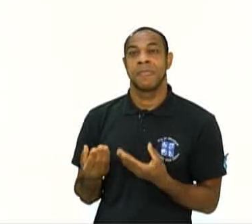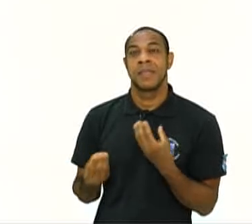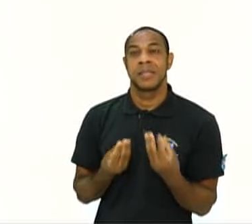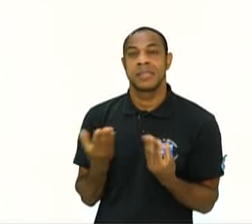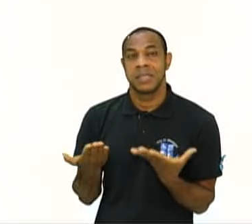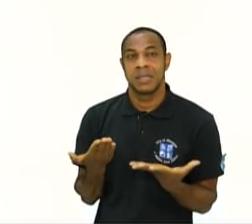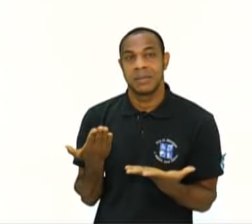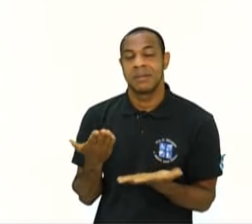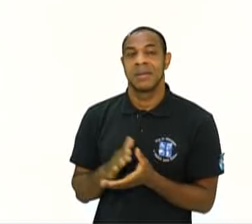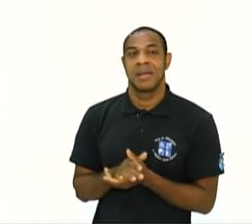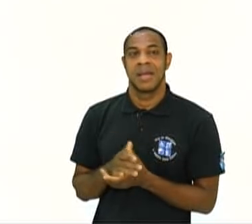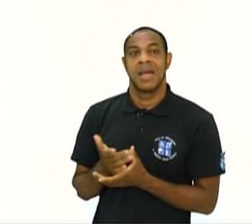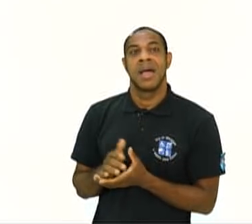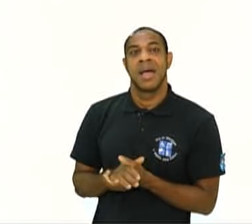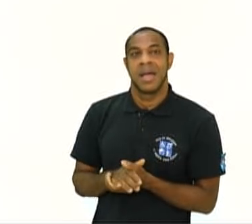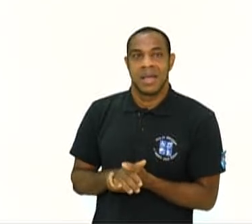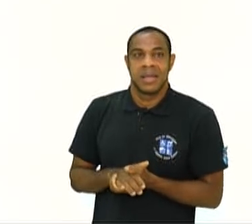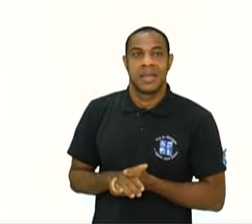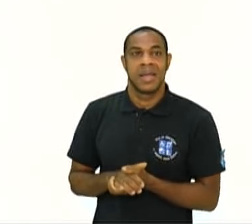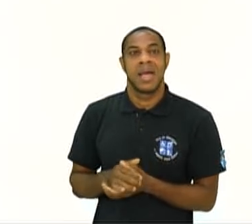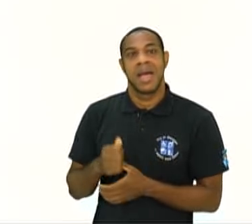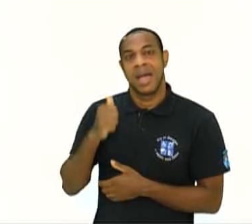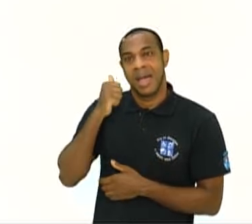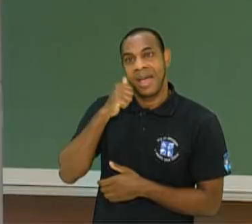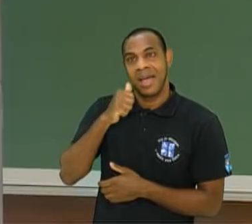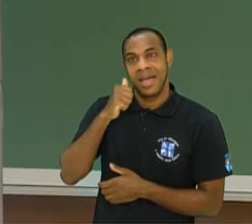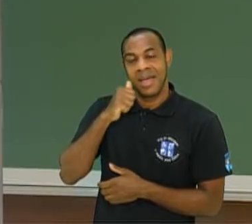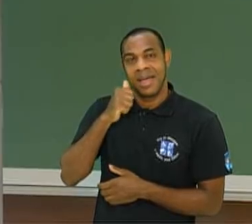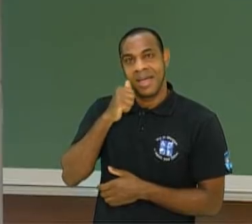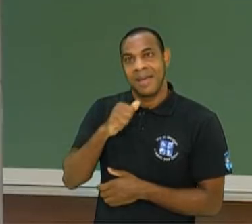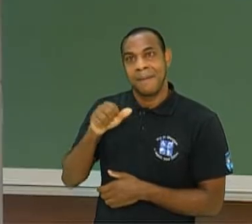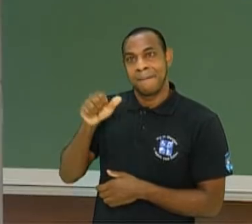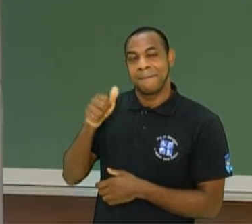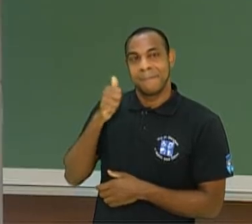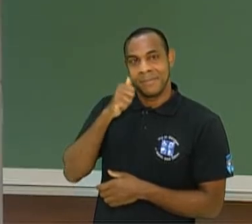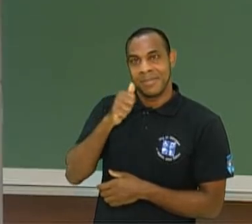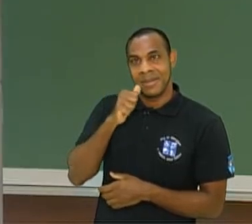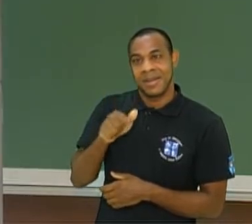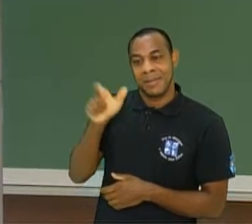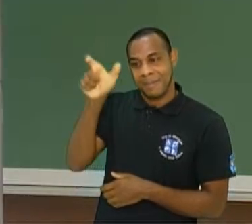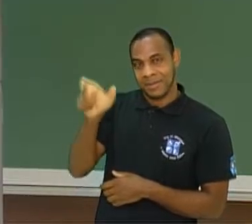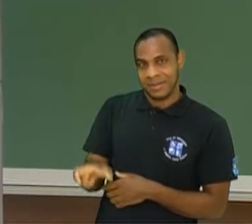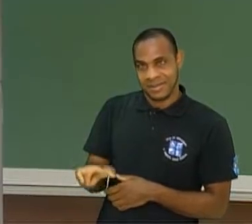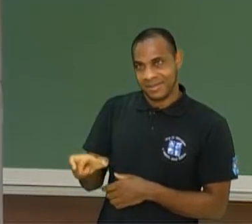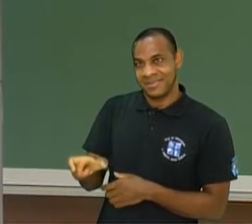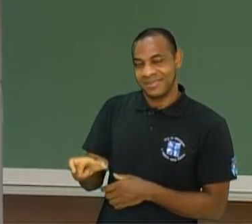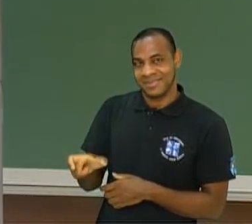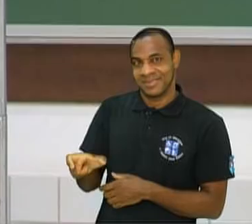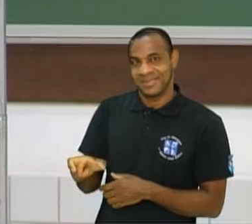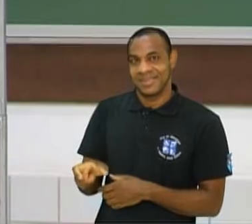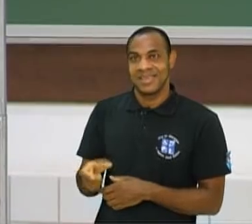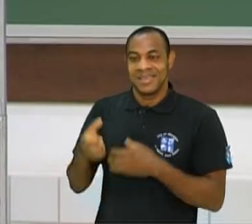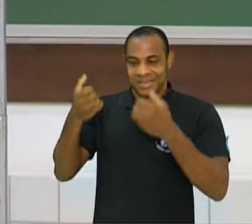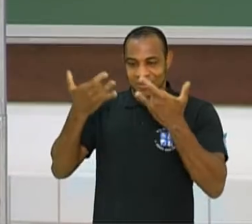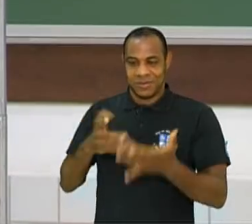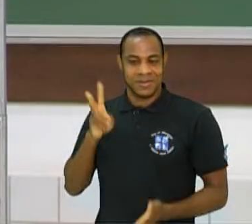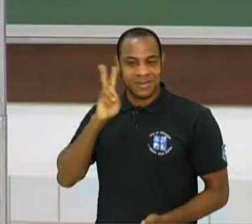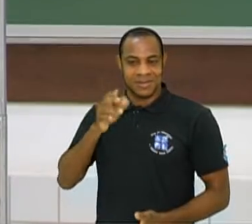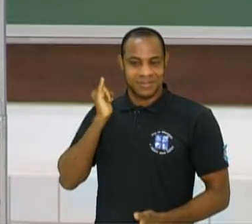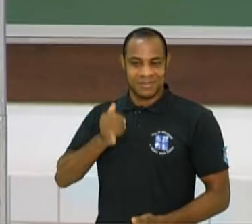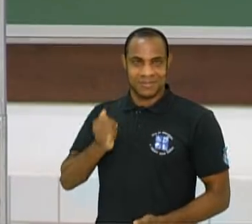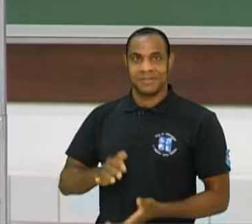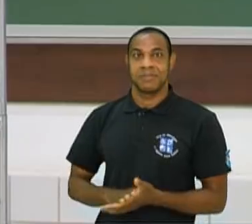a narradora da história, que também é a personagem, ela diz: nós compramos uma casa velha, eu e o meu